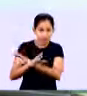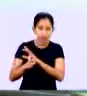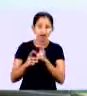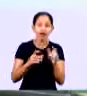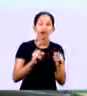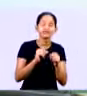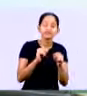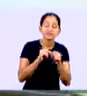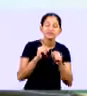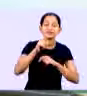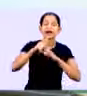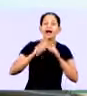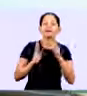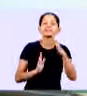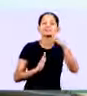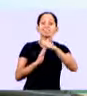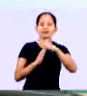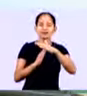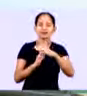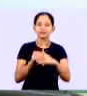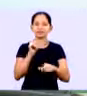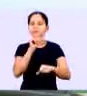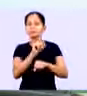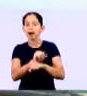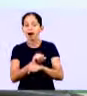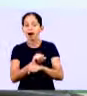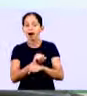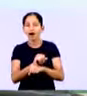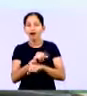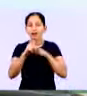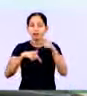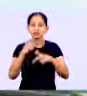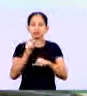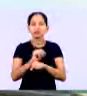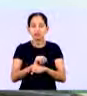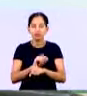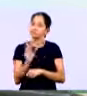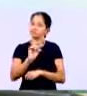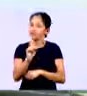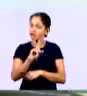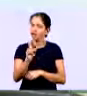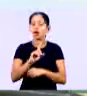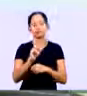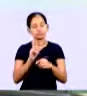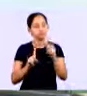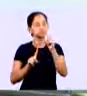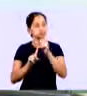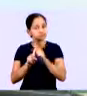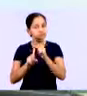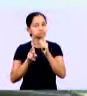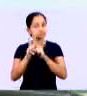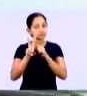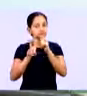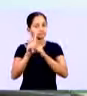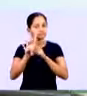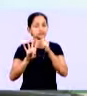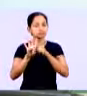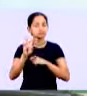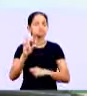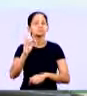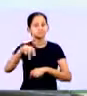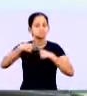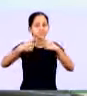planejamento de produção para que a minha linha de produção não fique parada em nenhum período do ano. Em todos os períodos do ano eu vou ter sempre produção e vai estar acontecendo o tempo